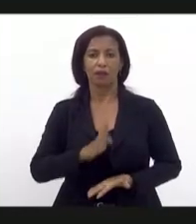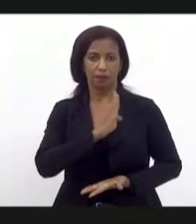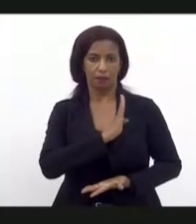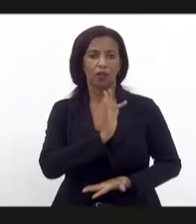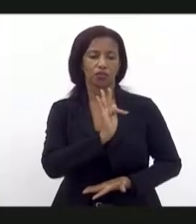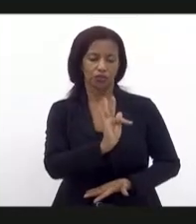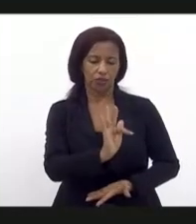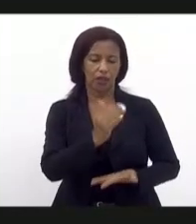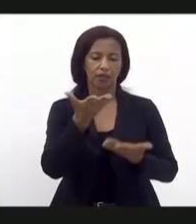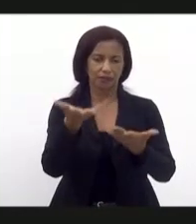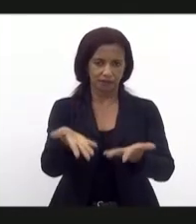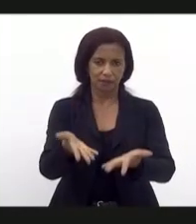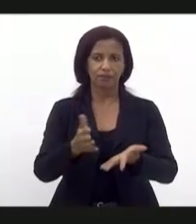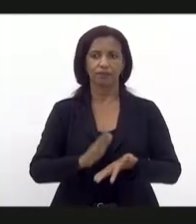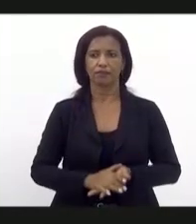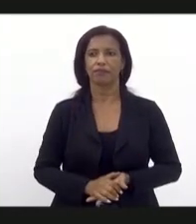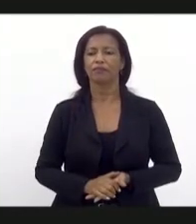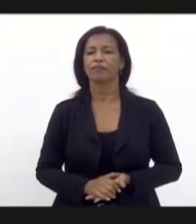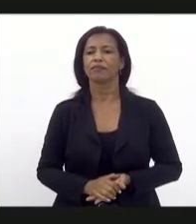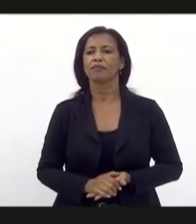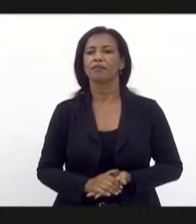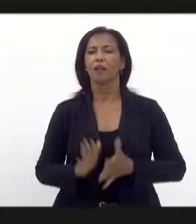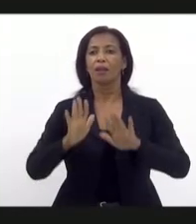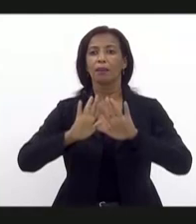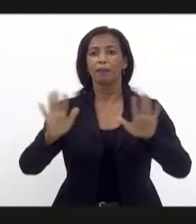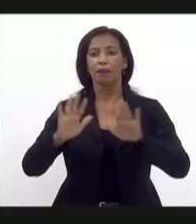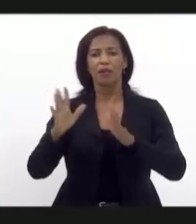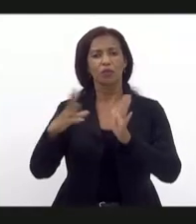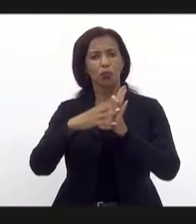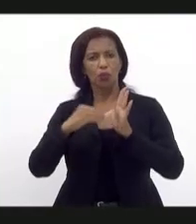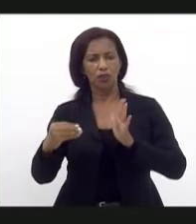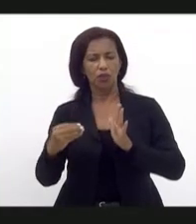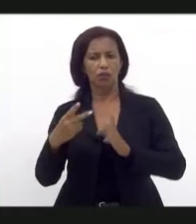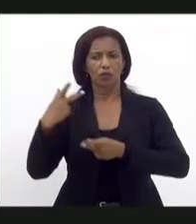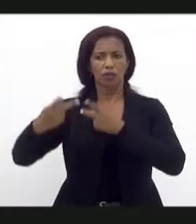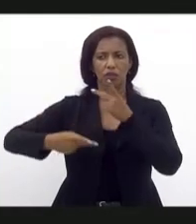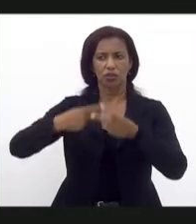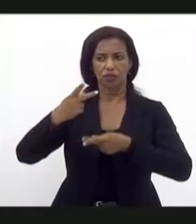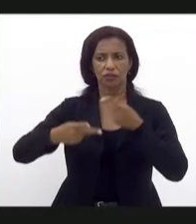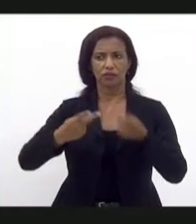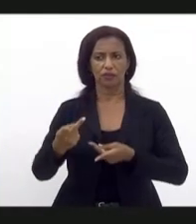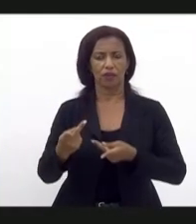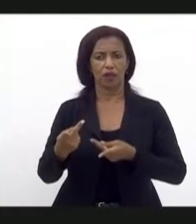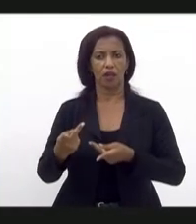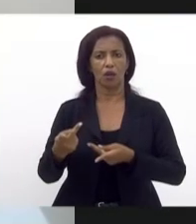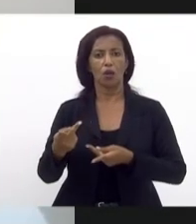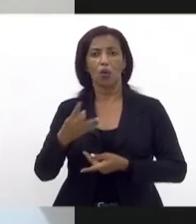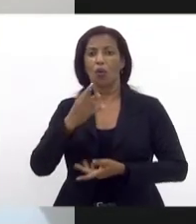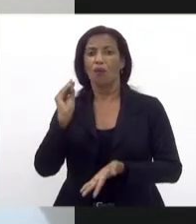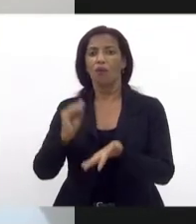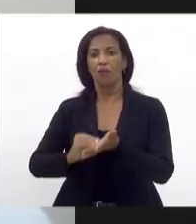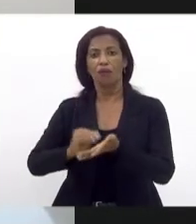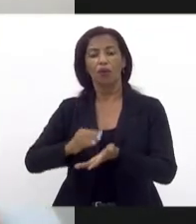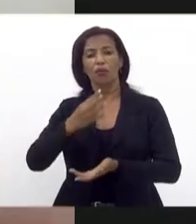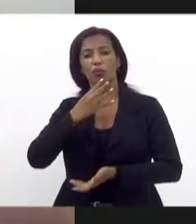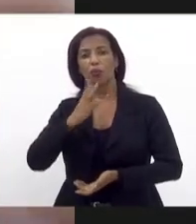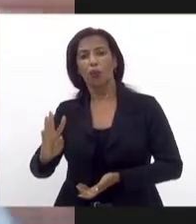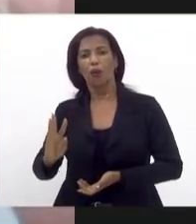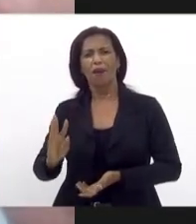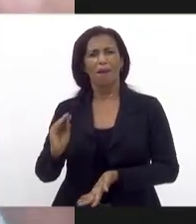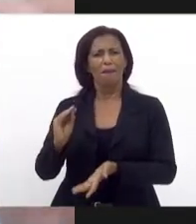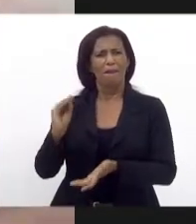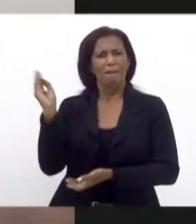Baixada Fluminense. Pelo Fluminense é mania. Mas o modelo que eles montam ou é desconhecimento ou é